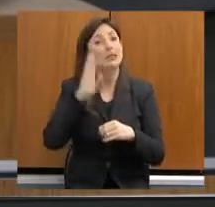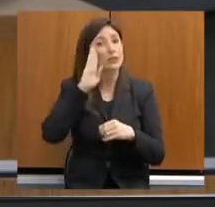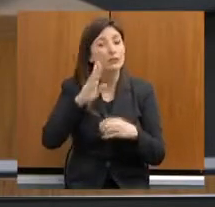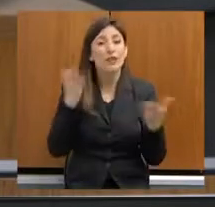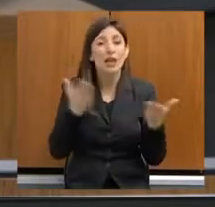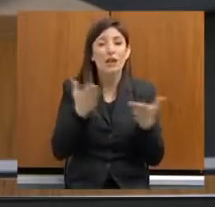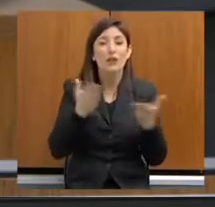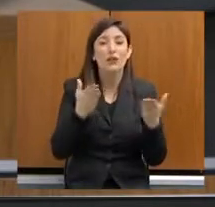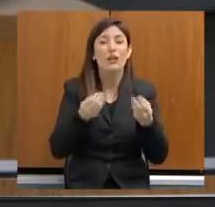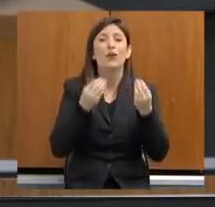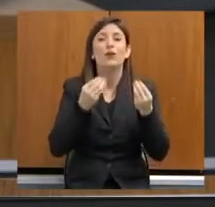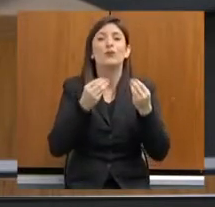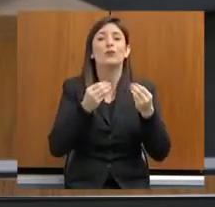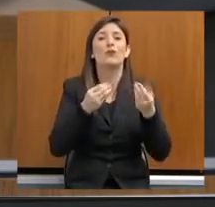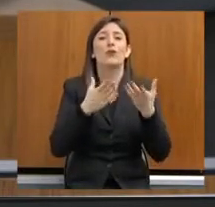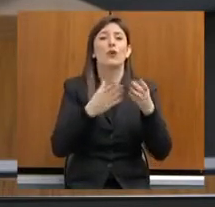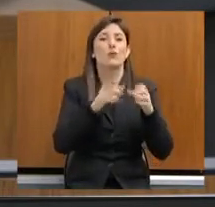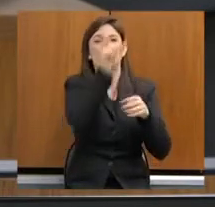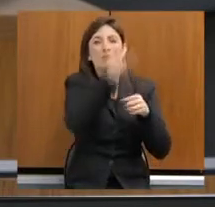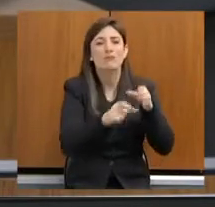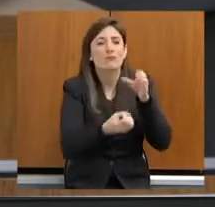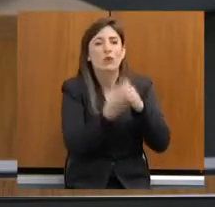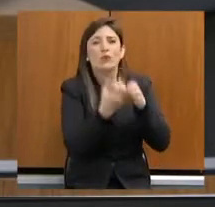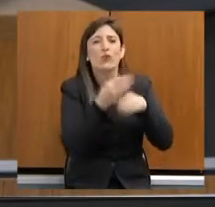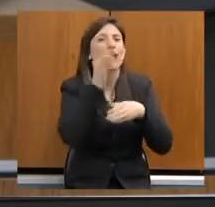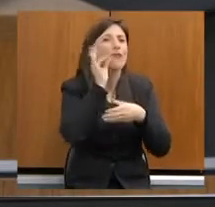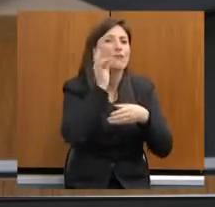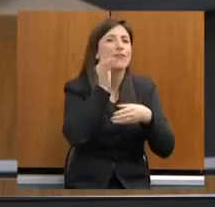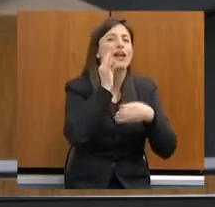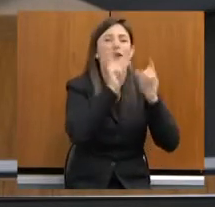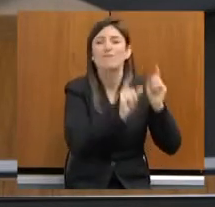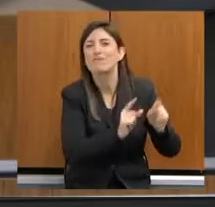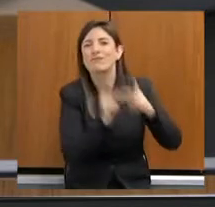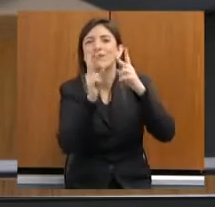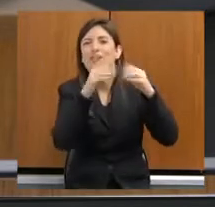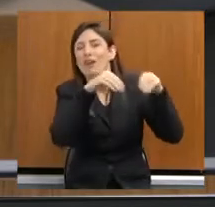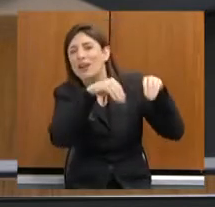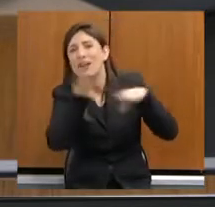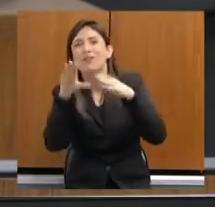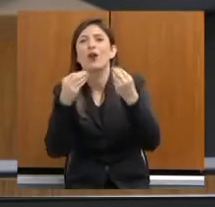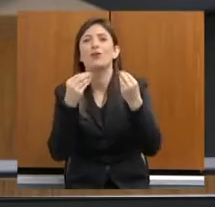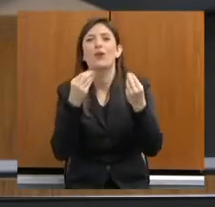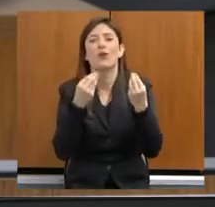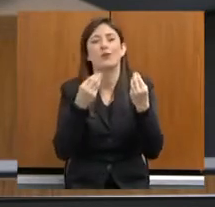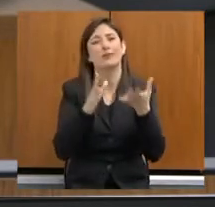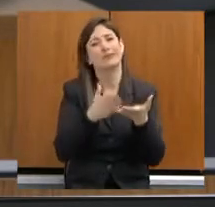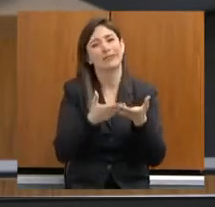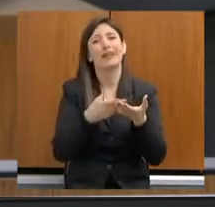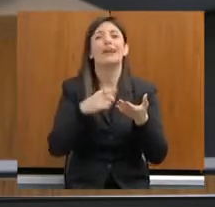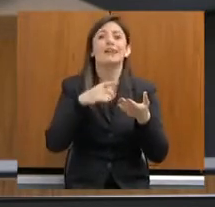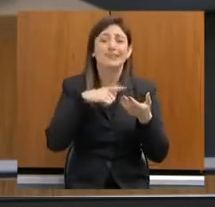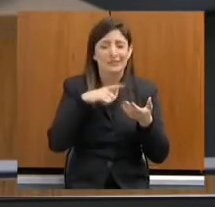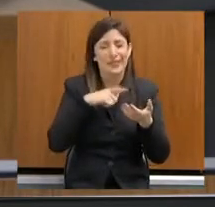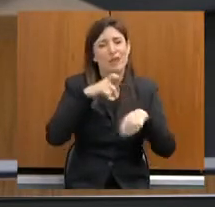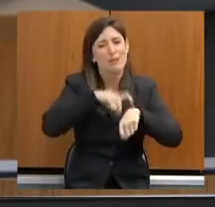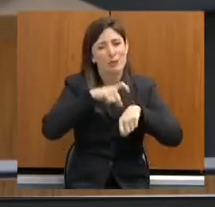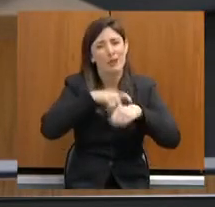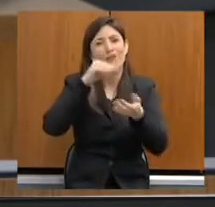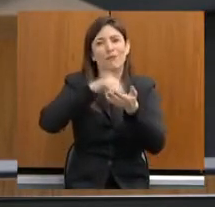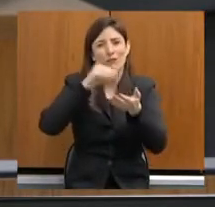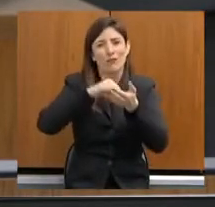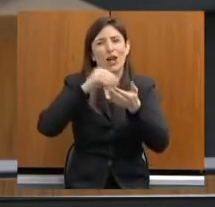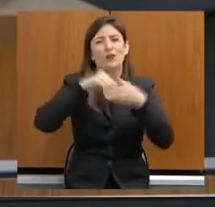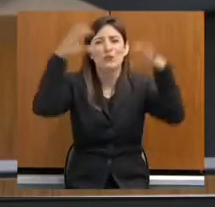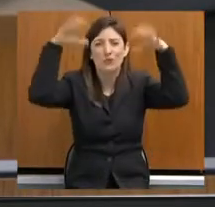nessas entregas como é que você vai fazer e eu tô correndo um café de baixa qualidade devido a ser um